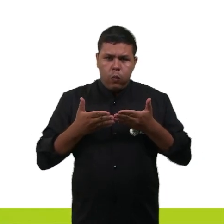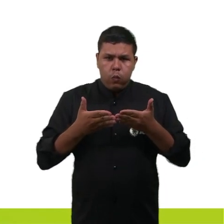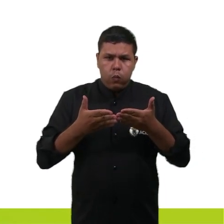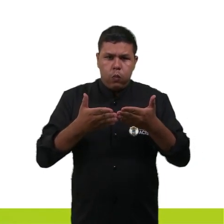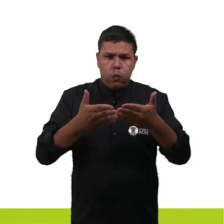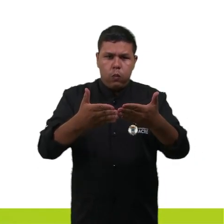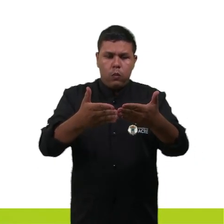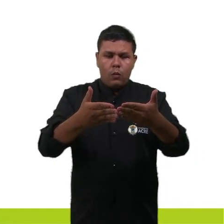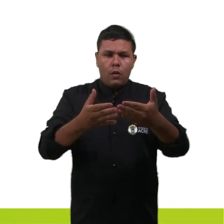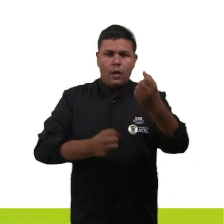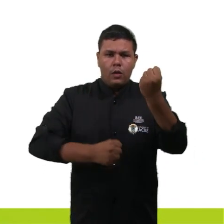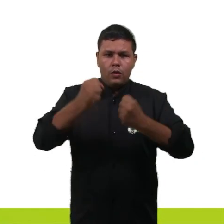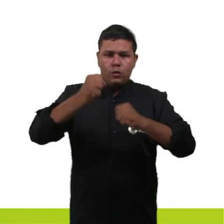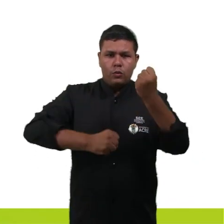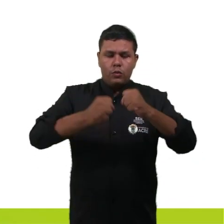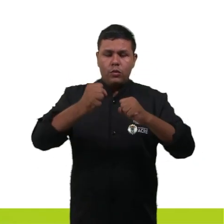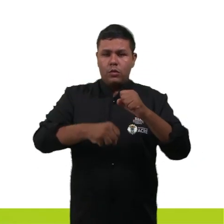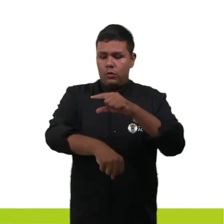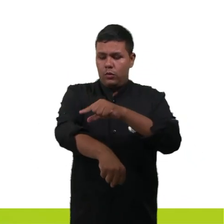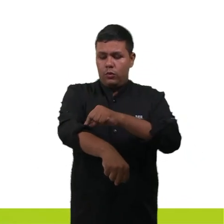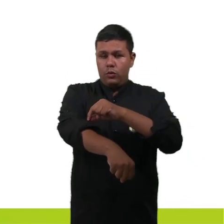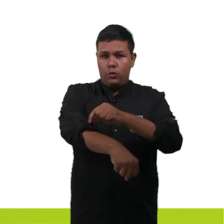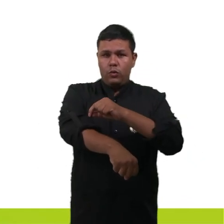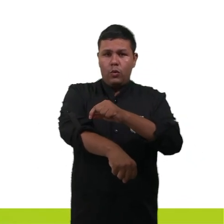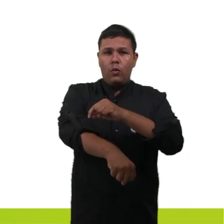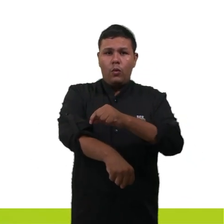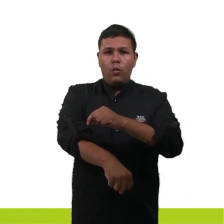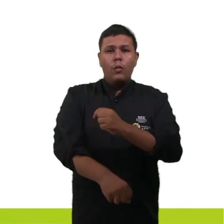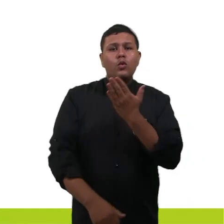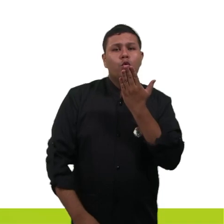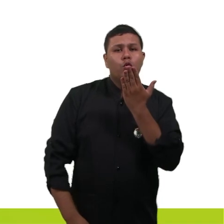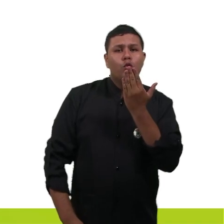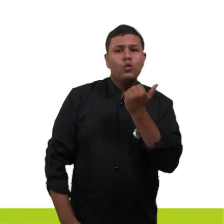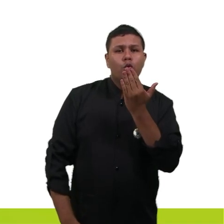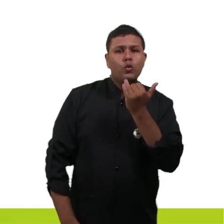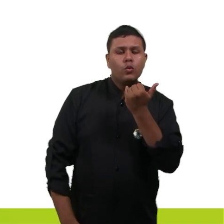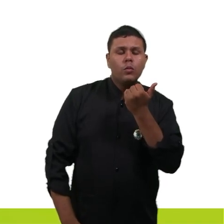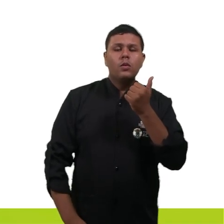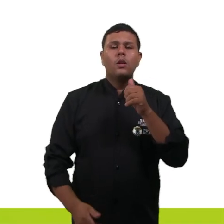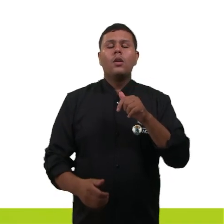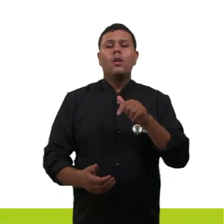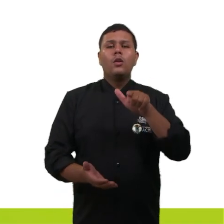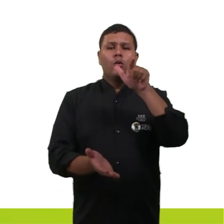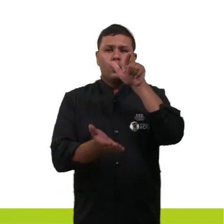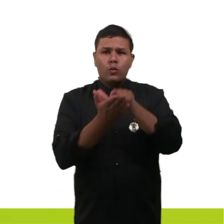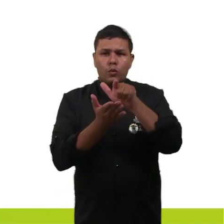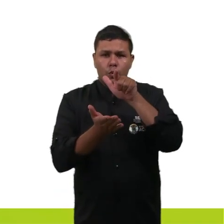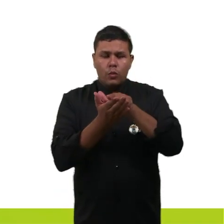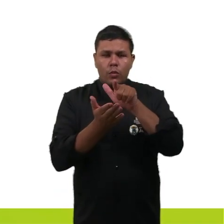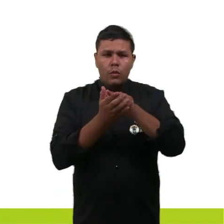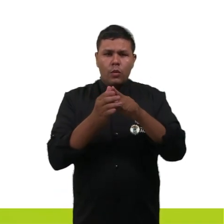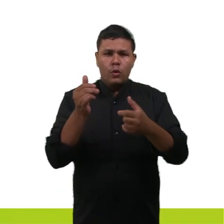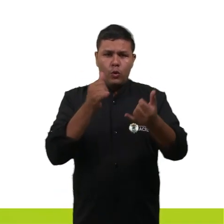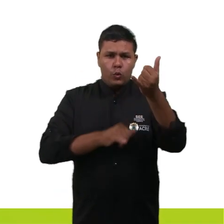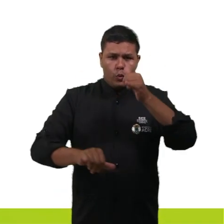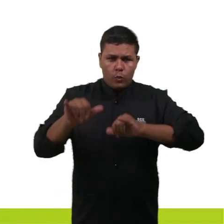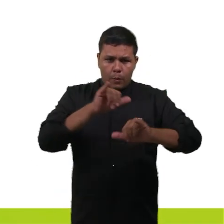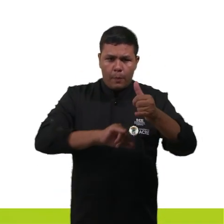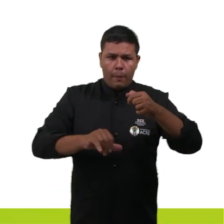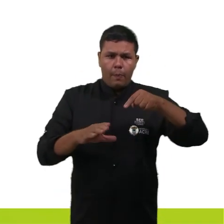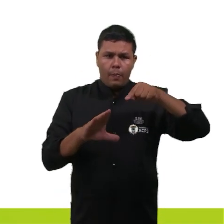têxtil, alimentícia também de bebidas, papel e celulose, química e petroquímica e